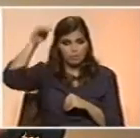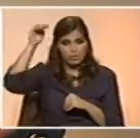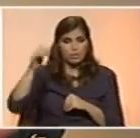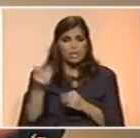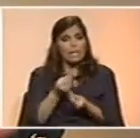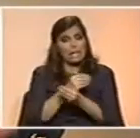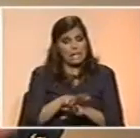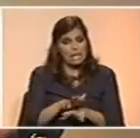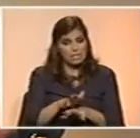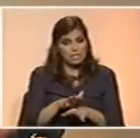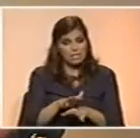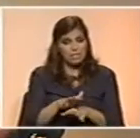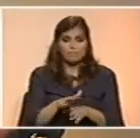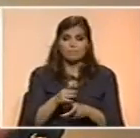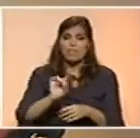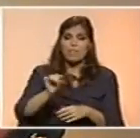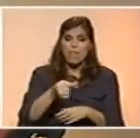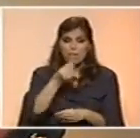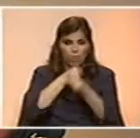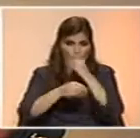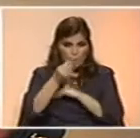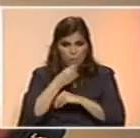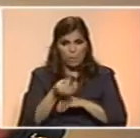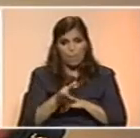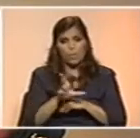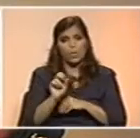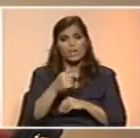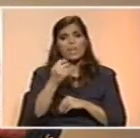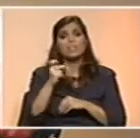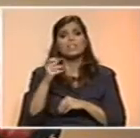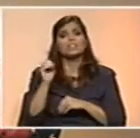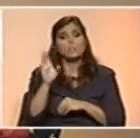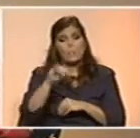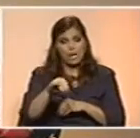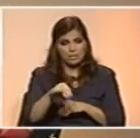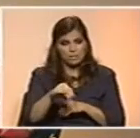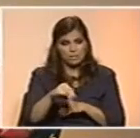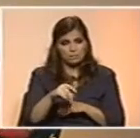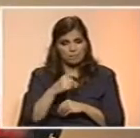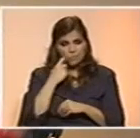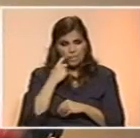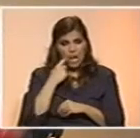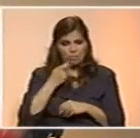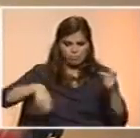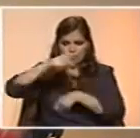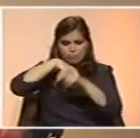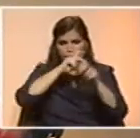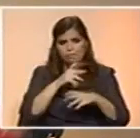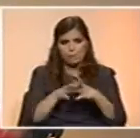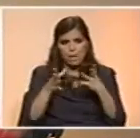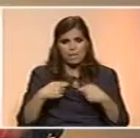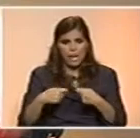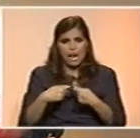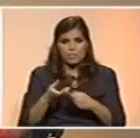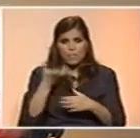em que realmente elas devem consumir mais proteínas. Depois temos a idade adulta. Também se mexem mais do que nós, não é? Também desgastam mais.